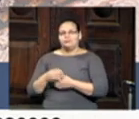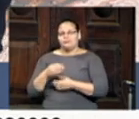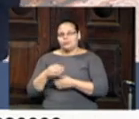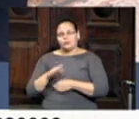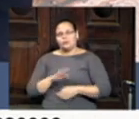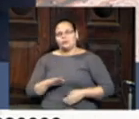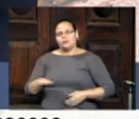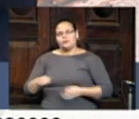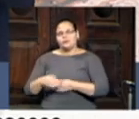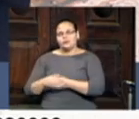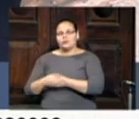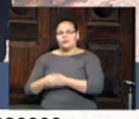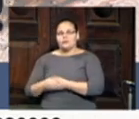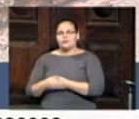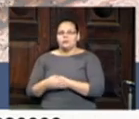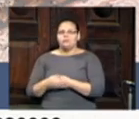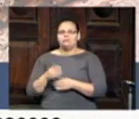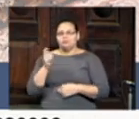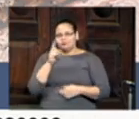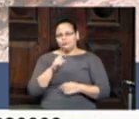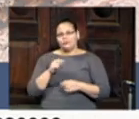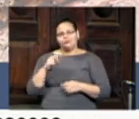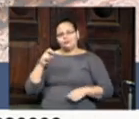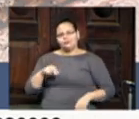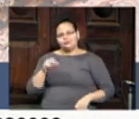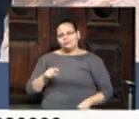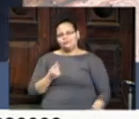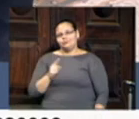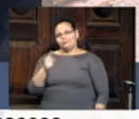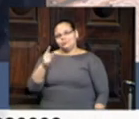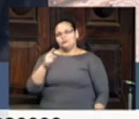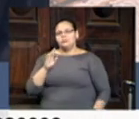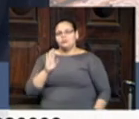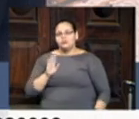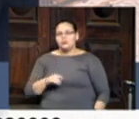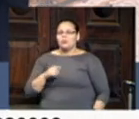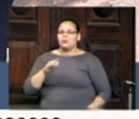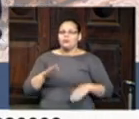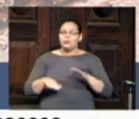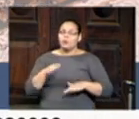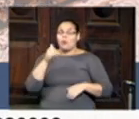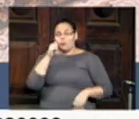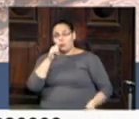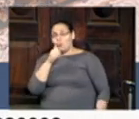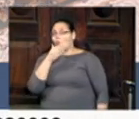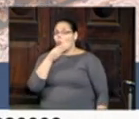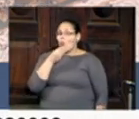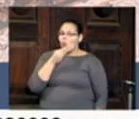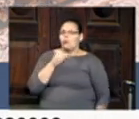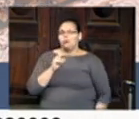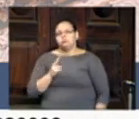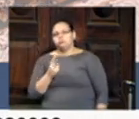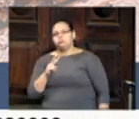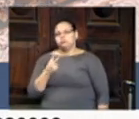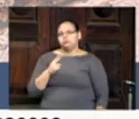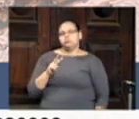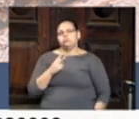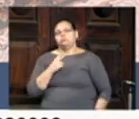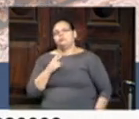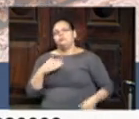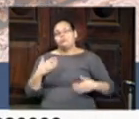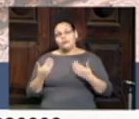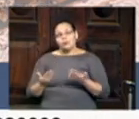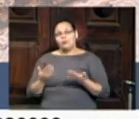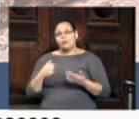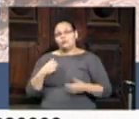uma criança no colo, e aí especificamente seja o homem ou seja uma mulher.